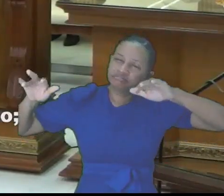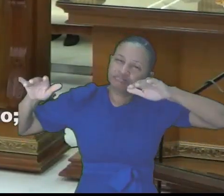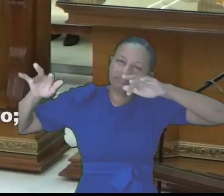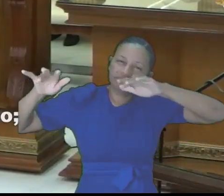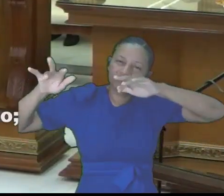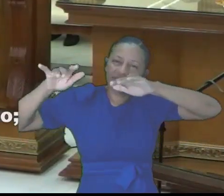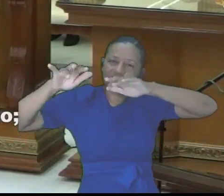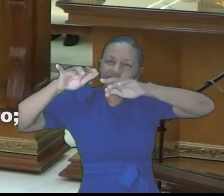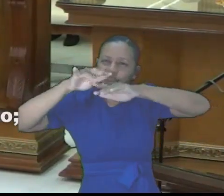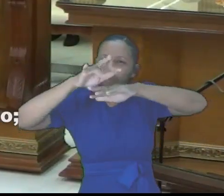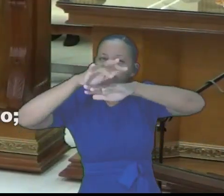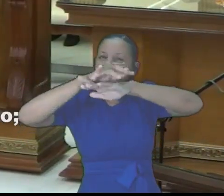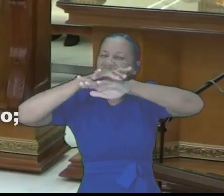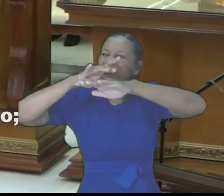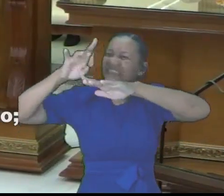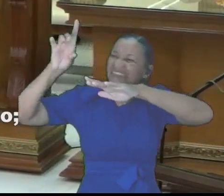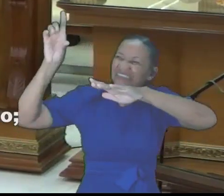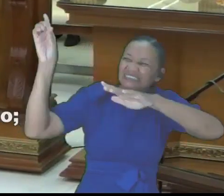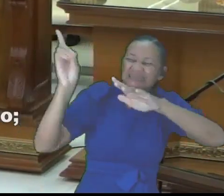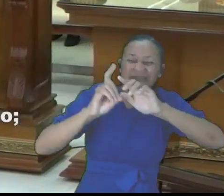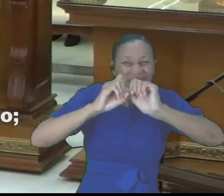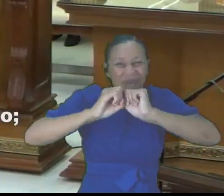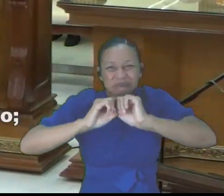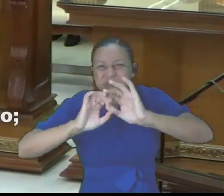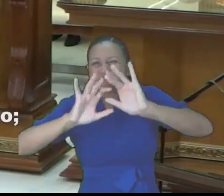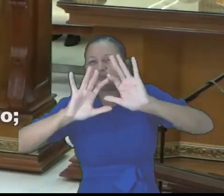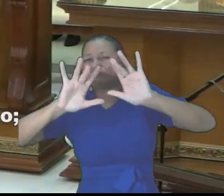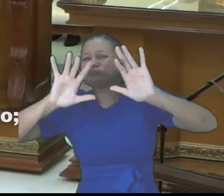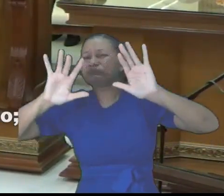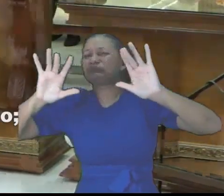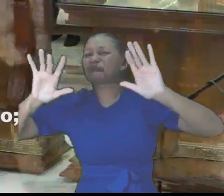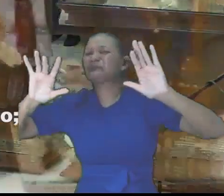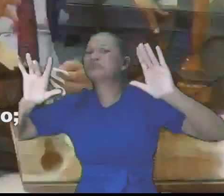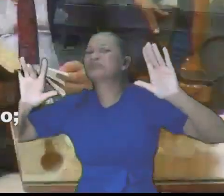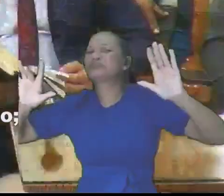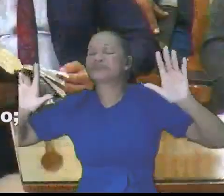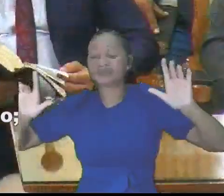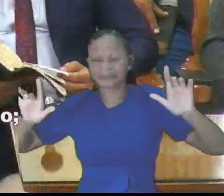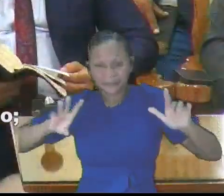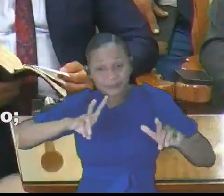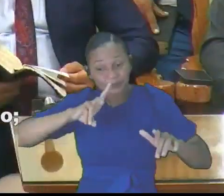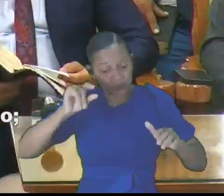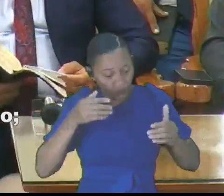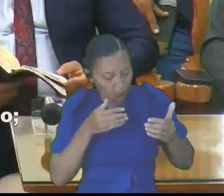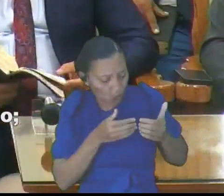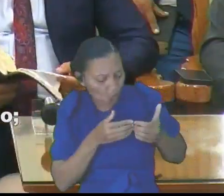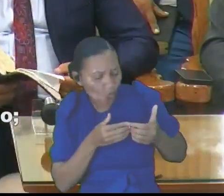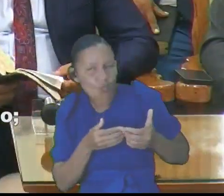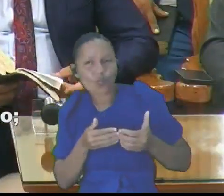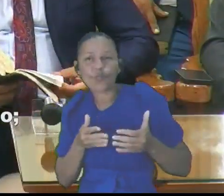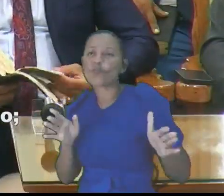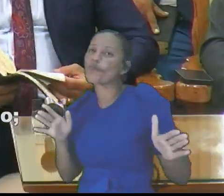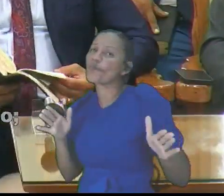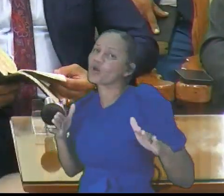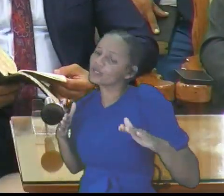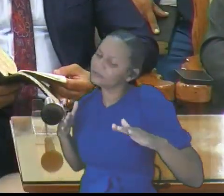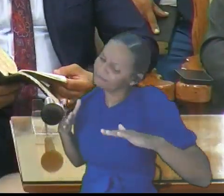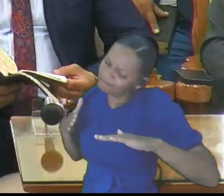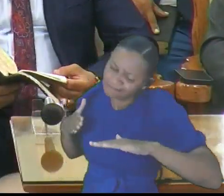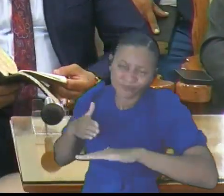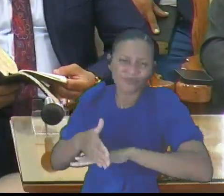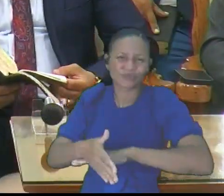Senhor encheu o tabernáculo. Quem era que estava dentro? Quem no dia da inauguração, quem foi que entrou dentro